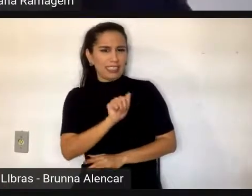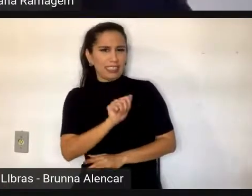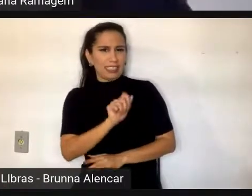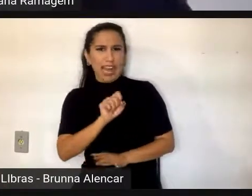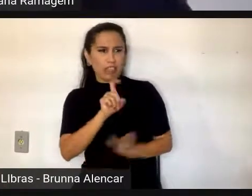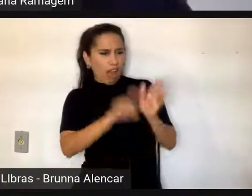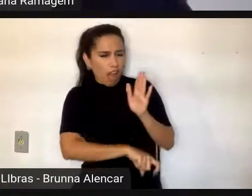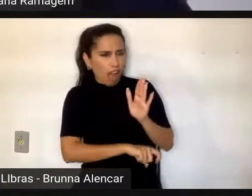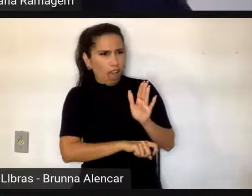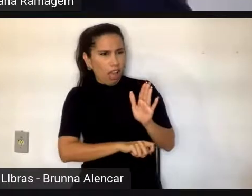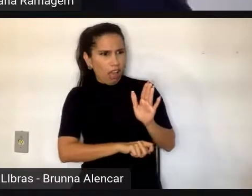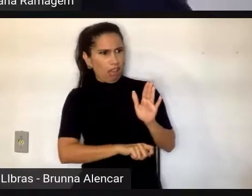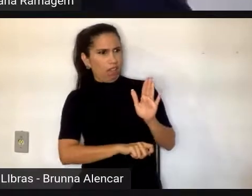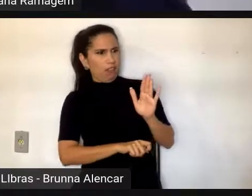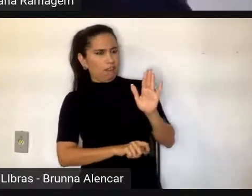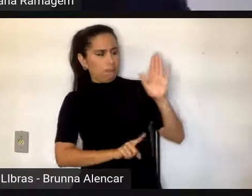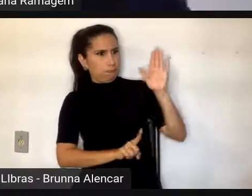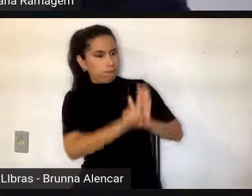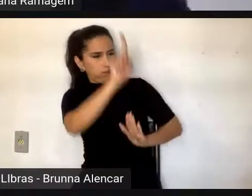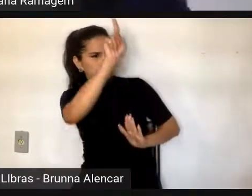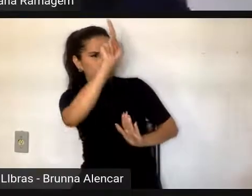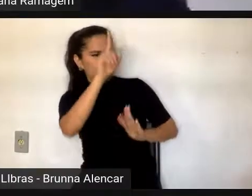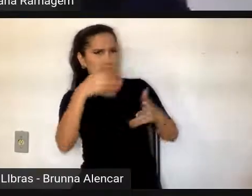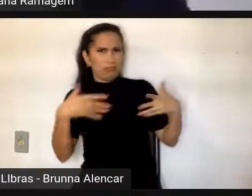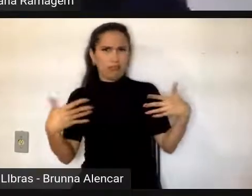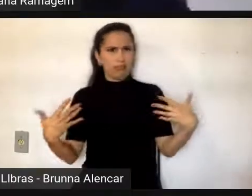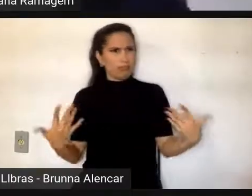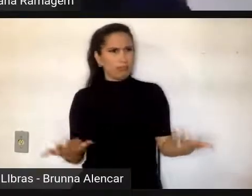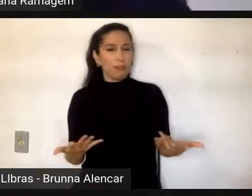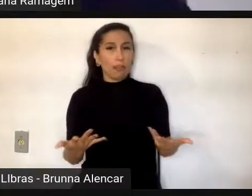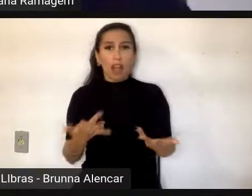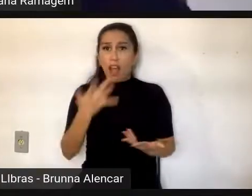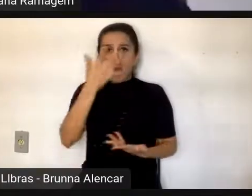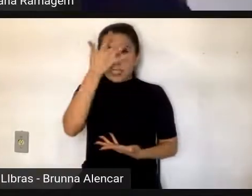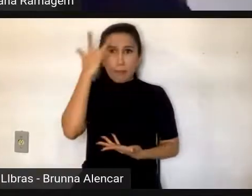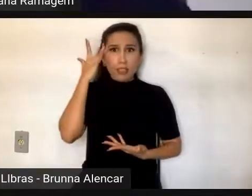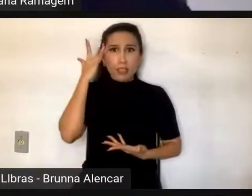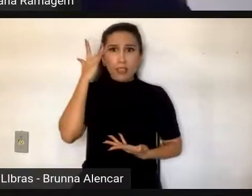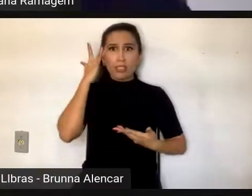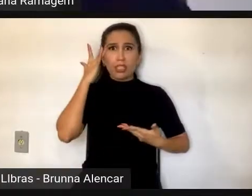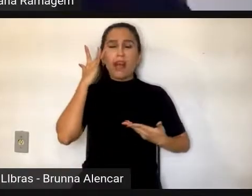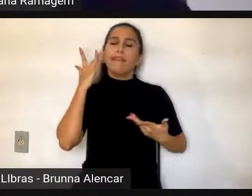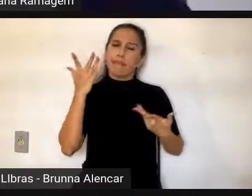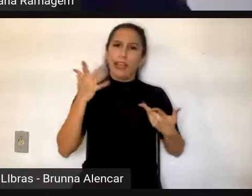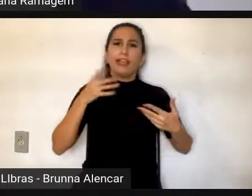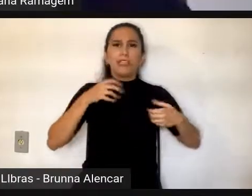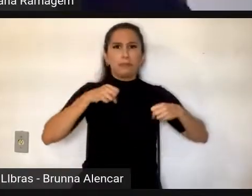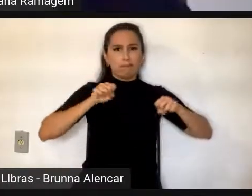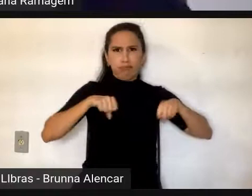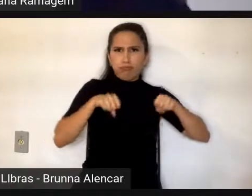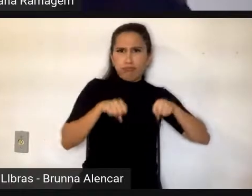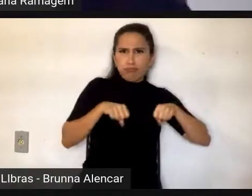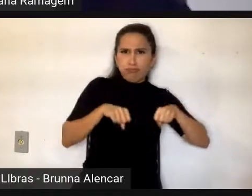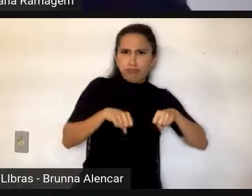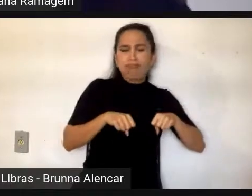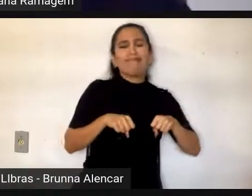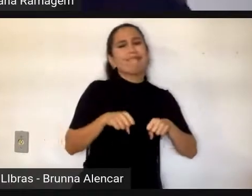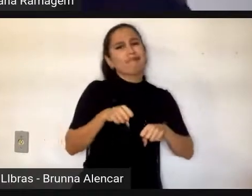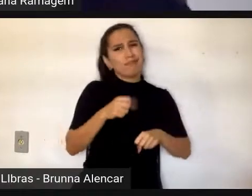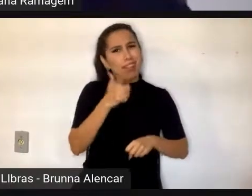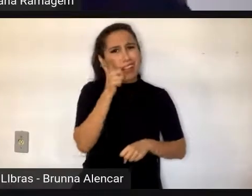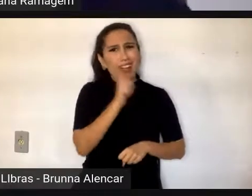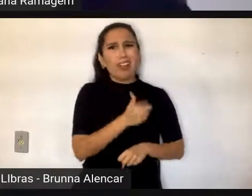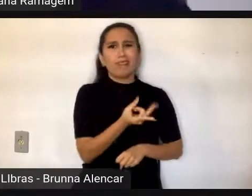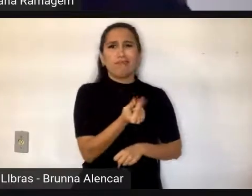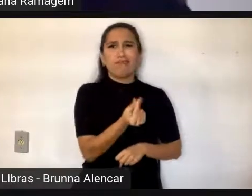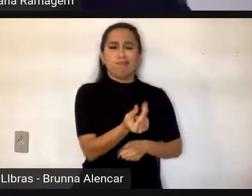né, que vendem por meio do aplicativo. Os entregadores normalmente recebem muito pouco pelas entregas. Então, assim, se tem um